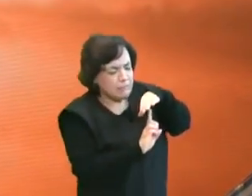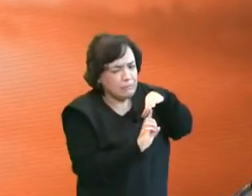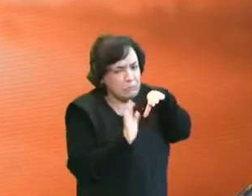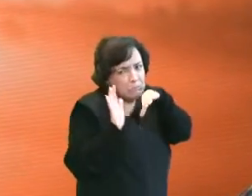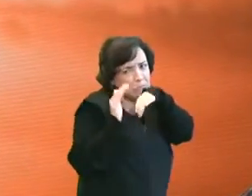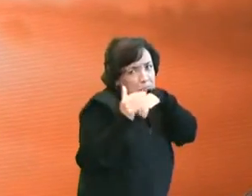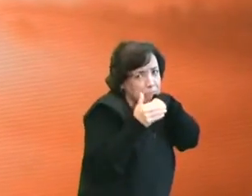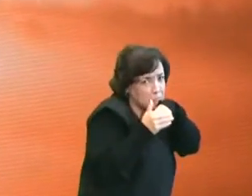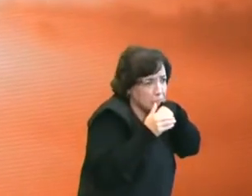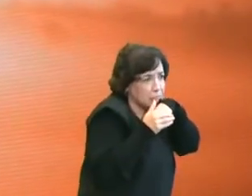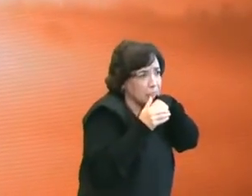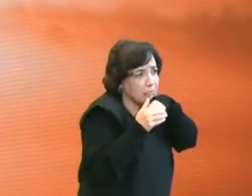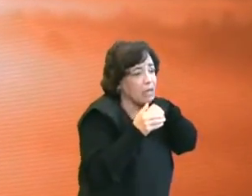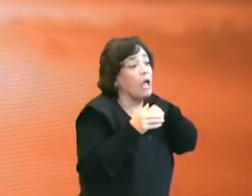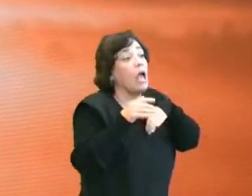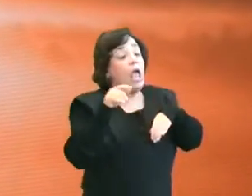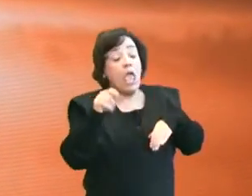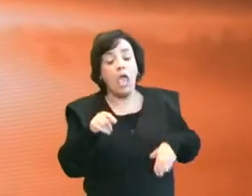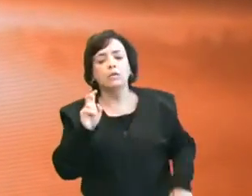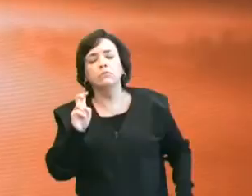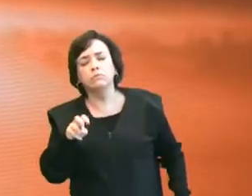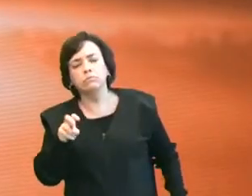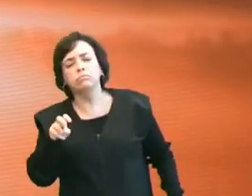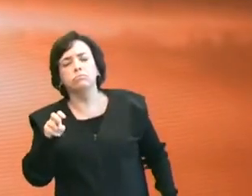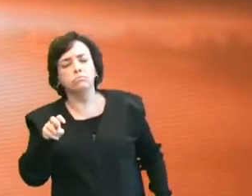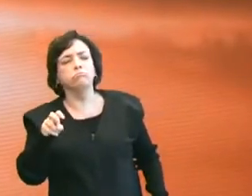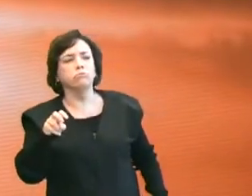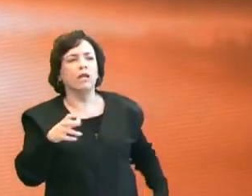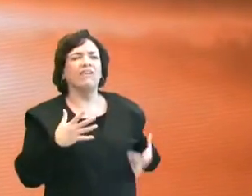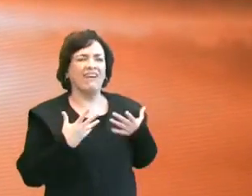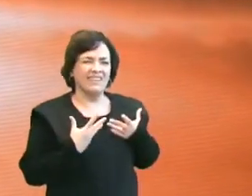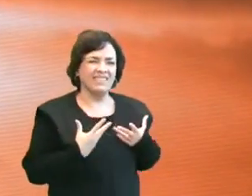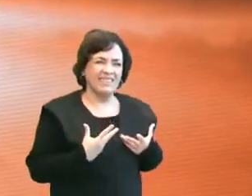mas depois de andar 40 dias e 40 noites,